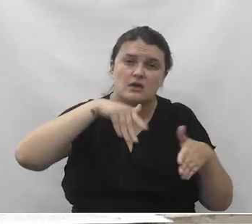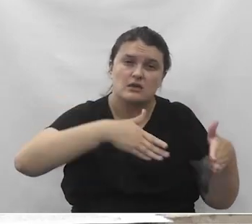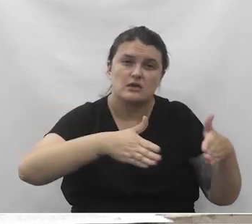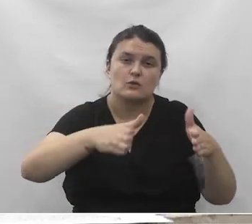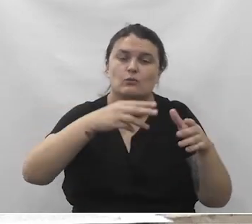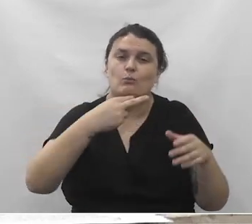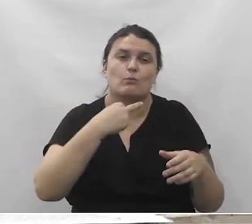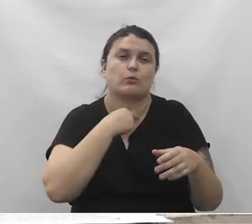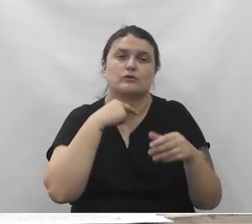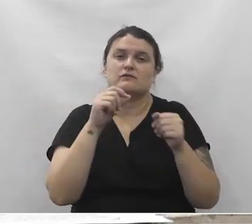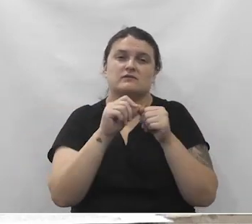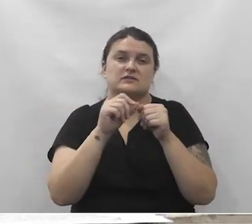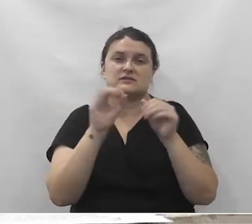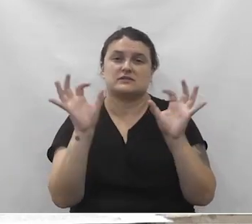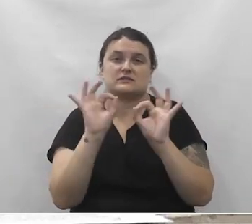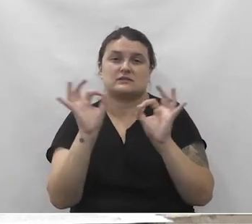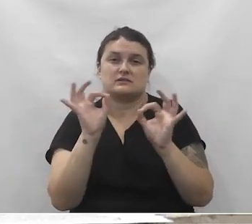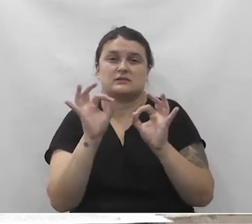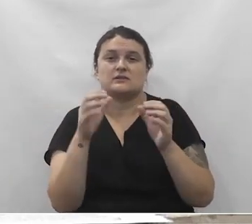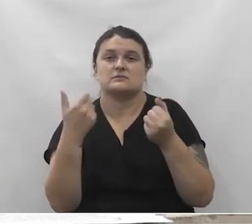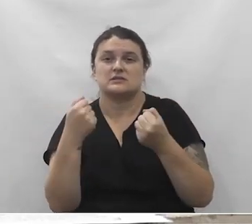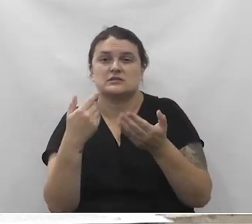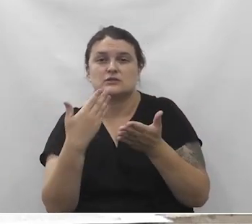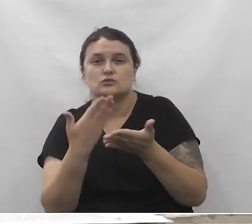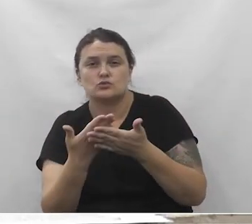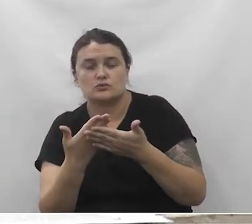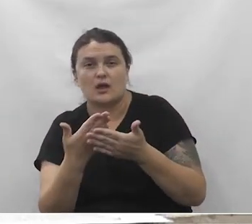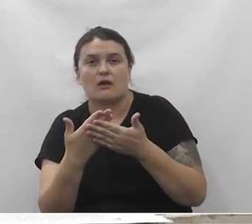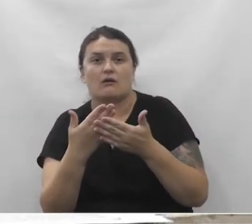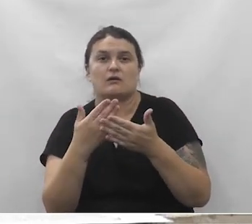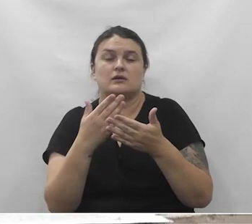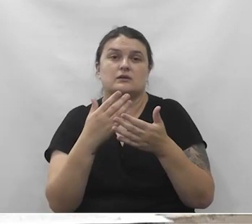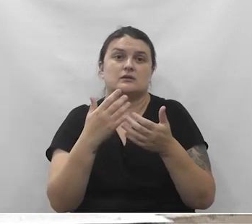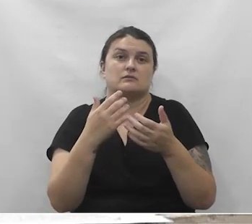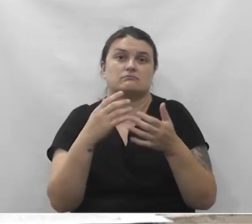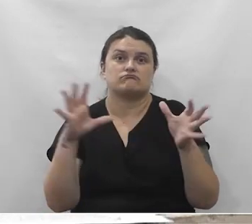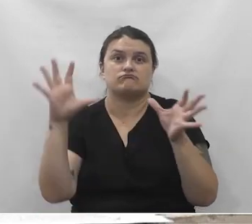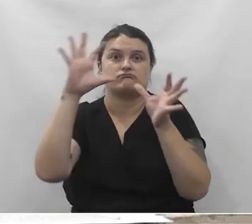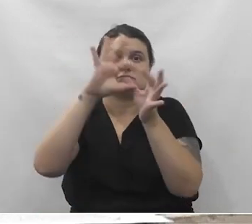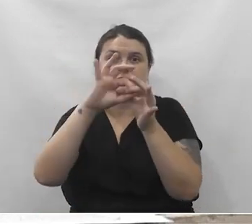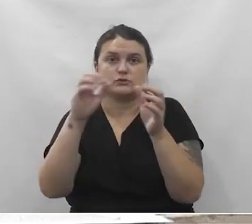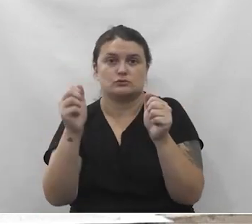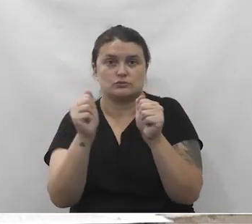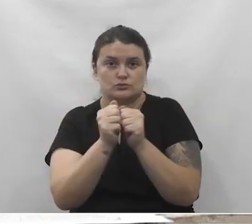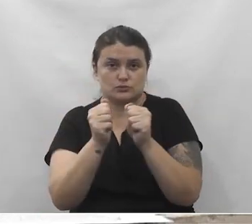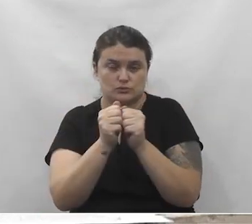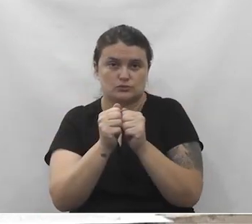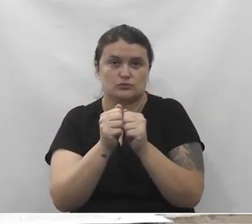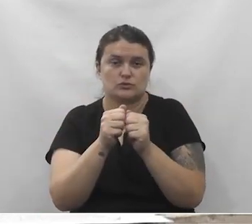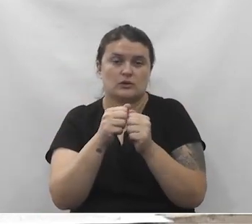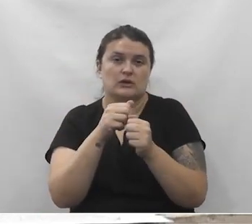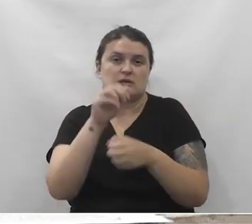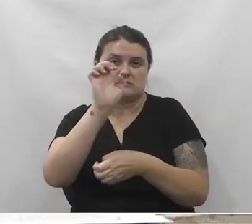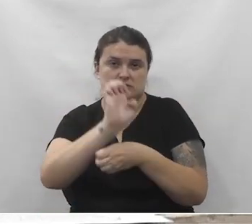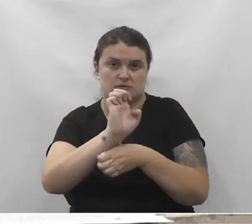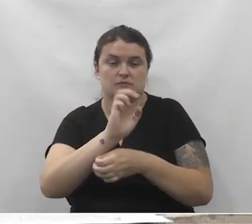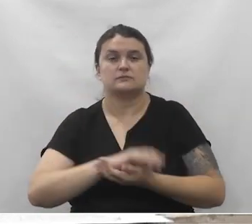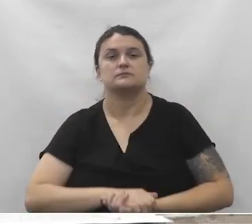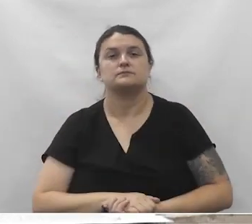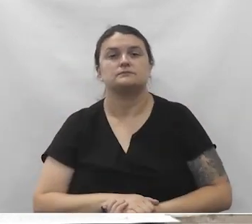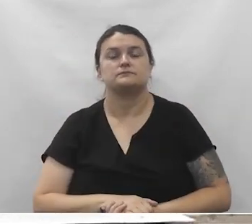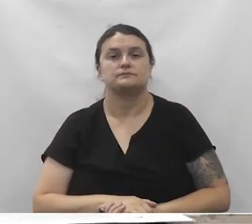dá para fazer esse tipo de aterro a gente precisa aí dessa união junto ao órgão do Estado